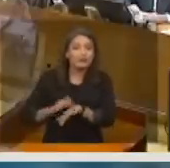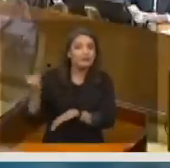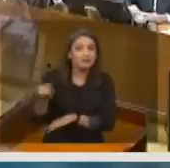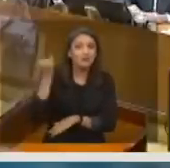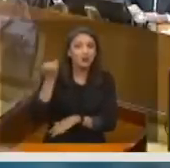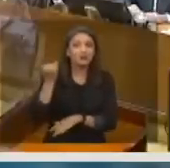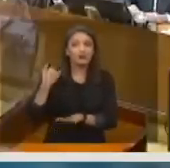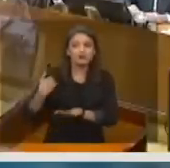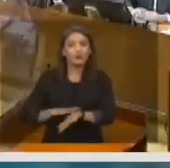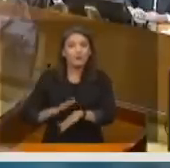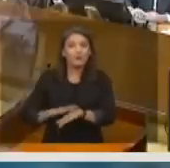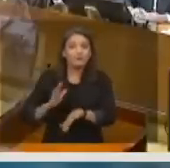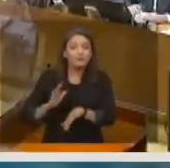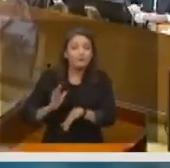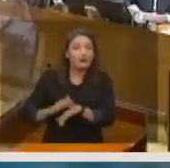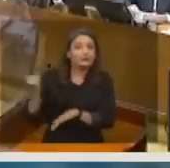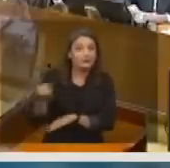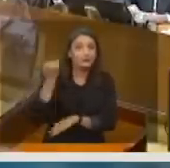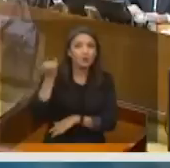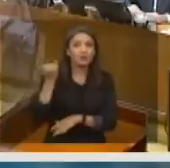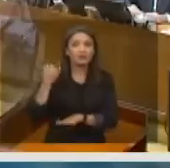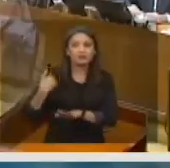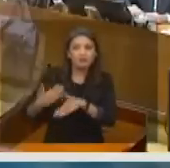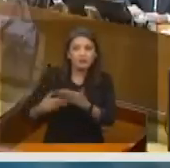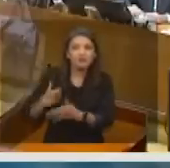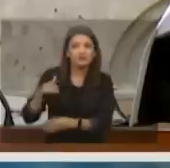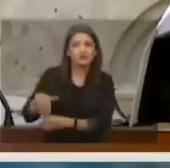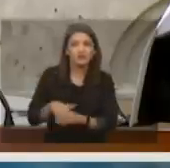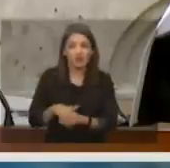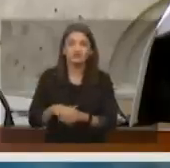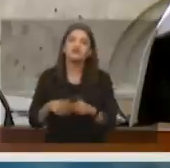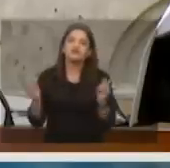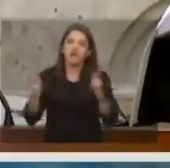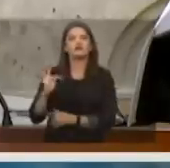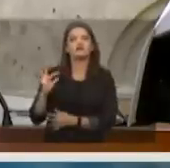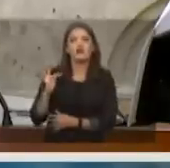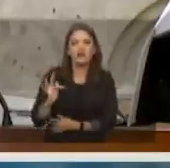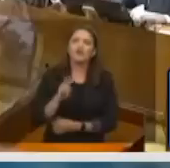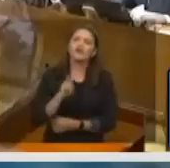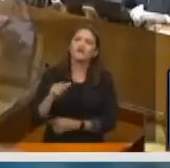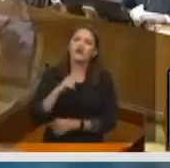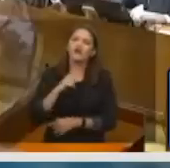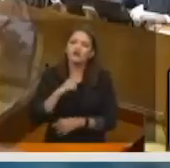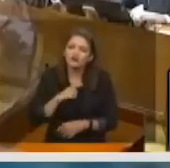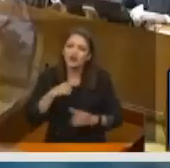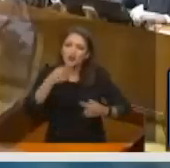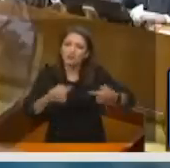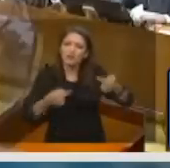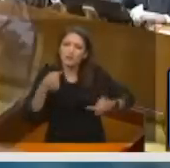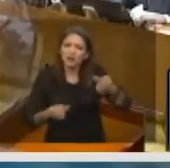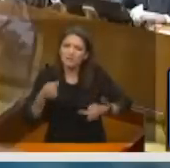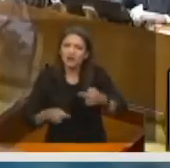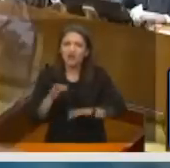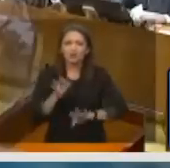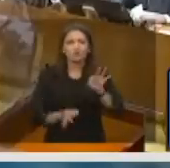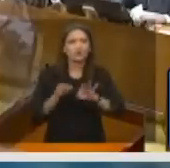elas retroagem se for para beneficiar o réu. Então, o que o Supremo Tribunal Federal decidirá amanhã é se a lei de